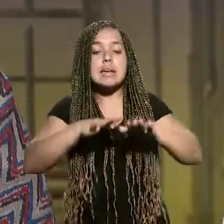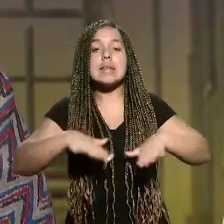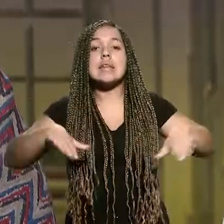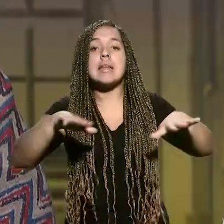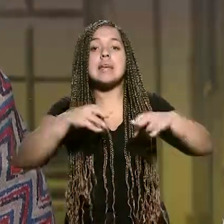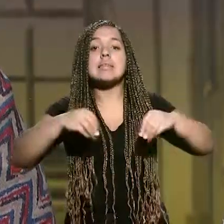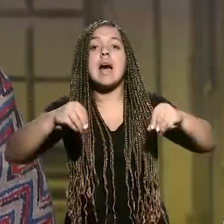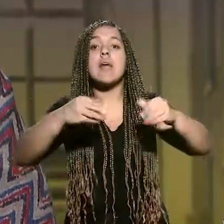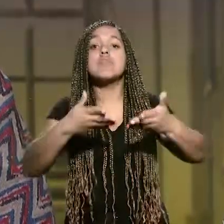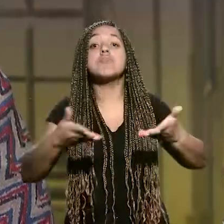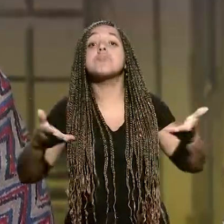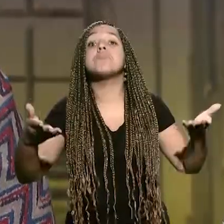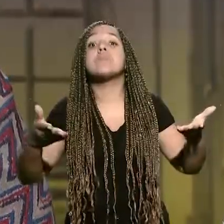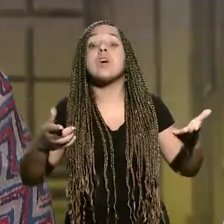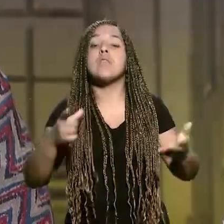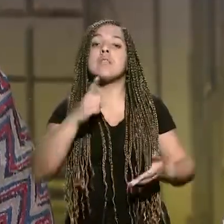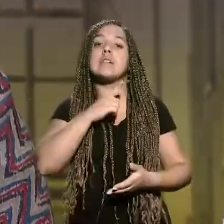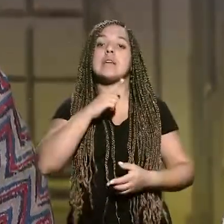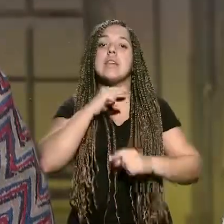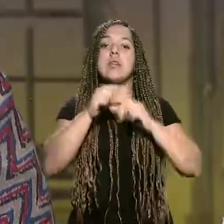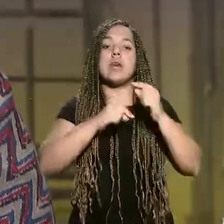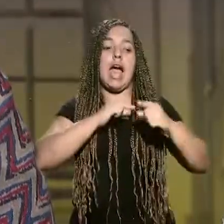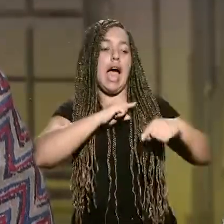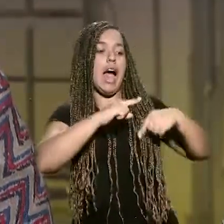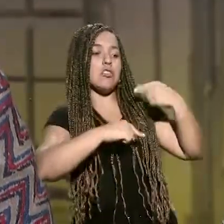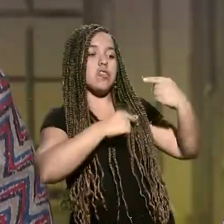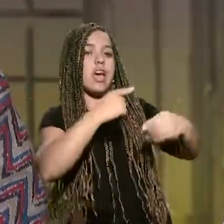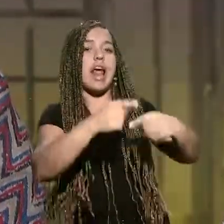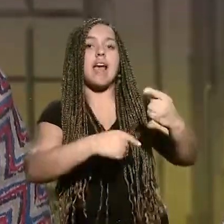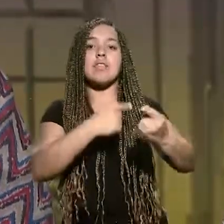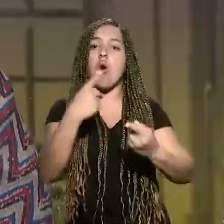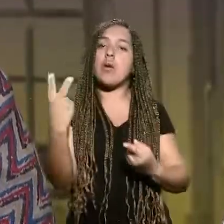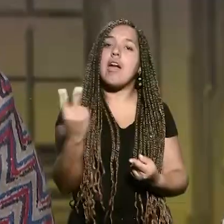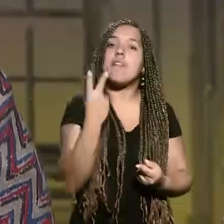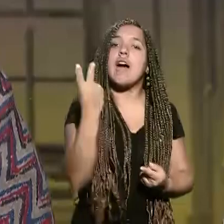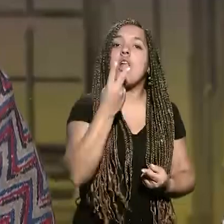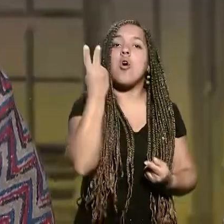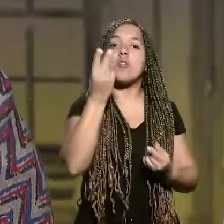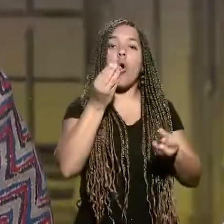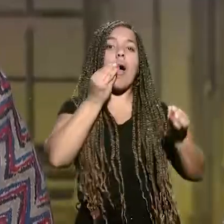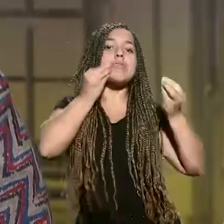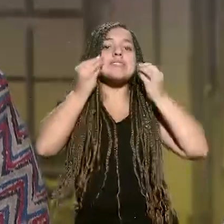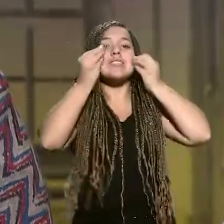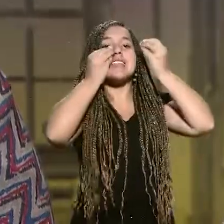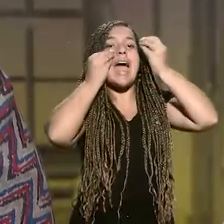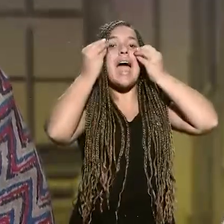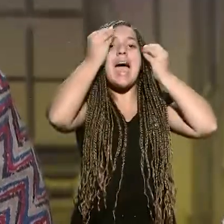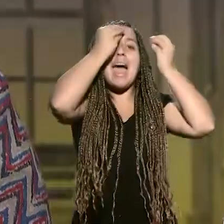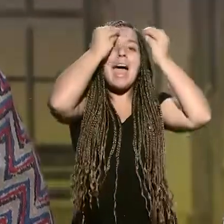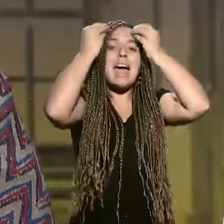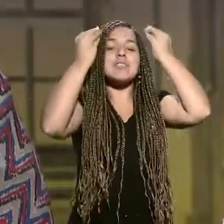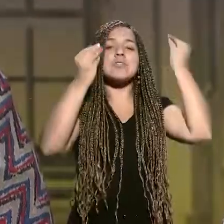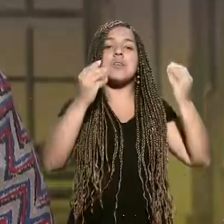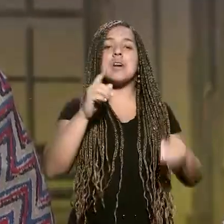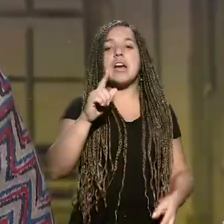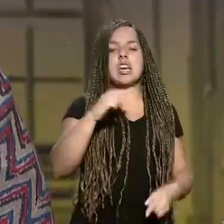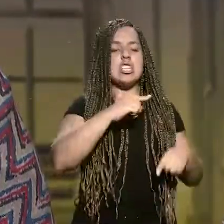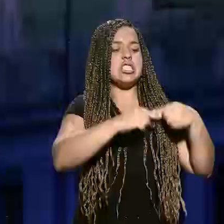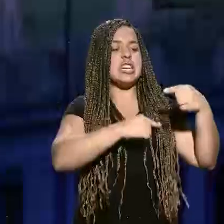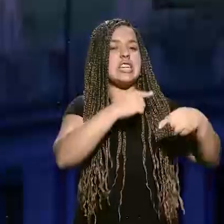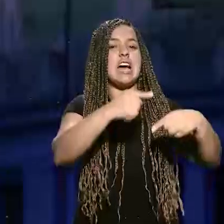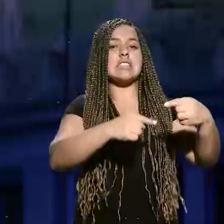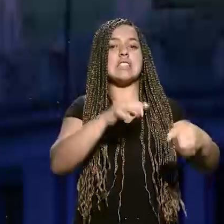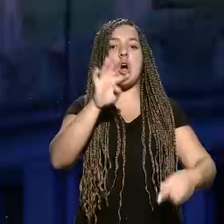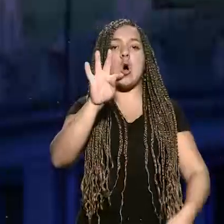de novo nessa arena? Você tem essa geração tombamento, né, que valorizou a estética. Explica esse